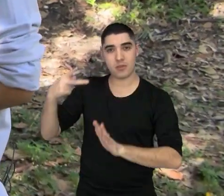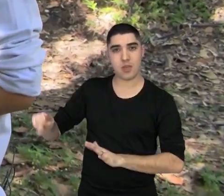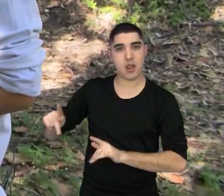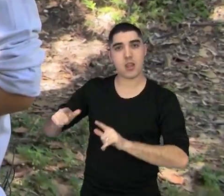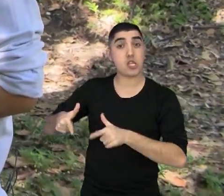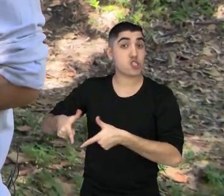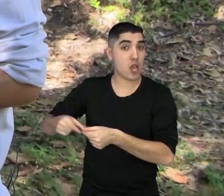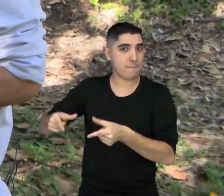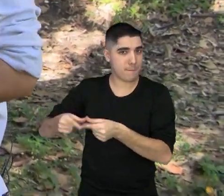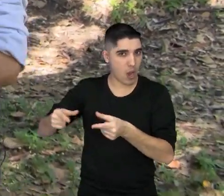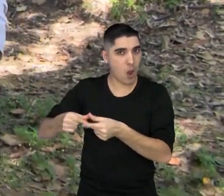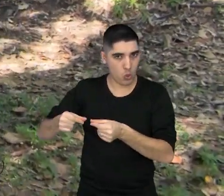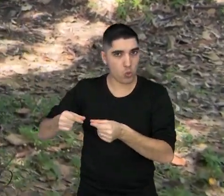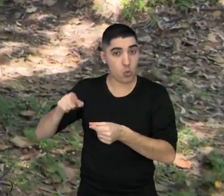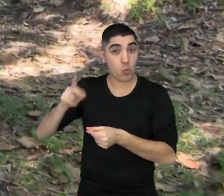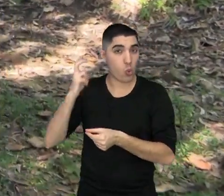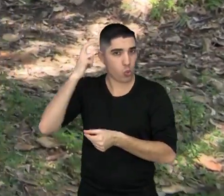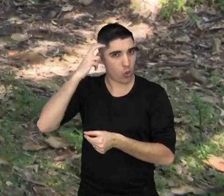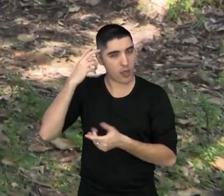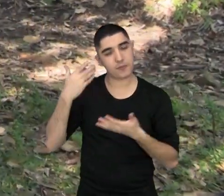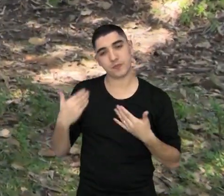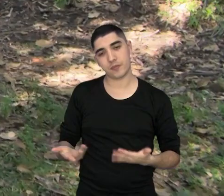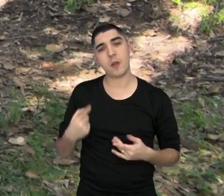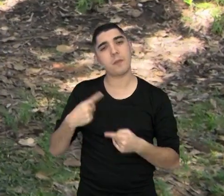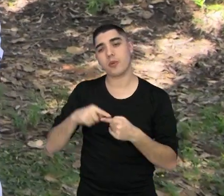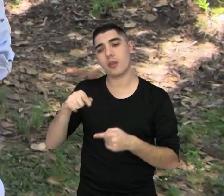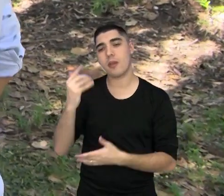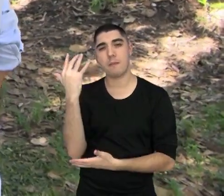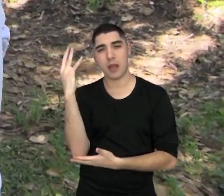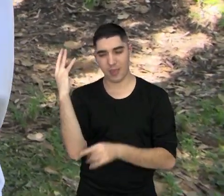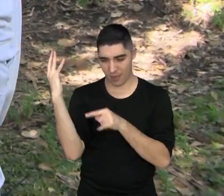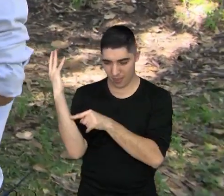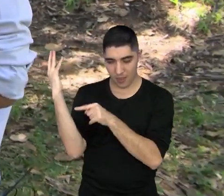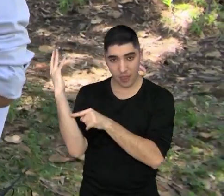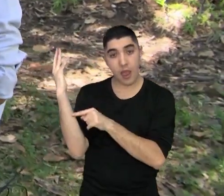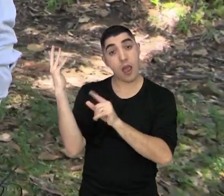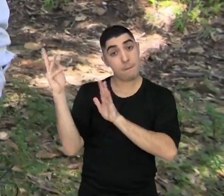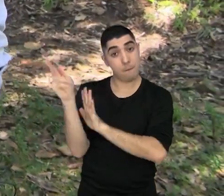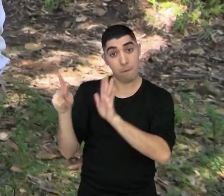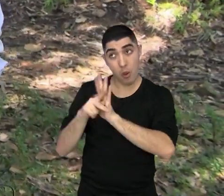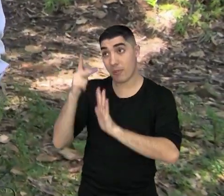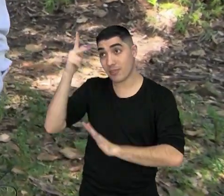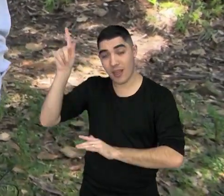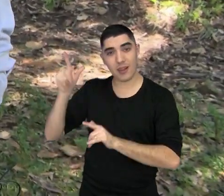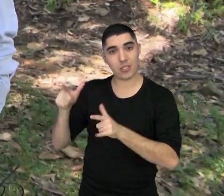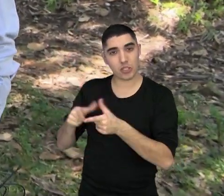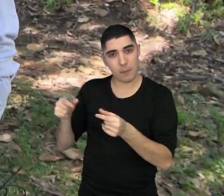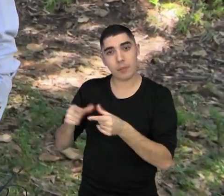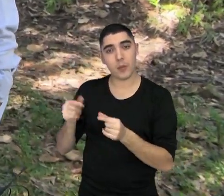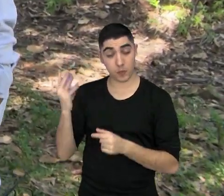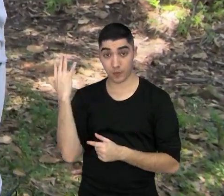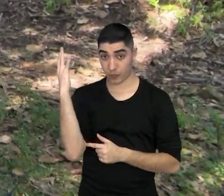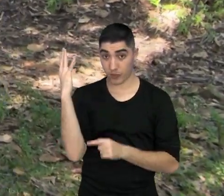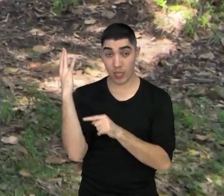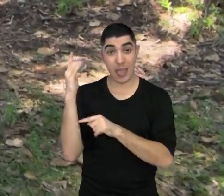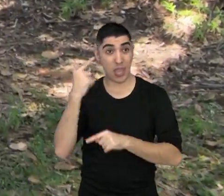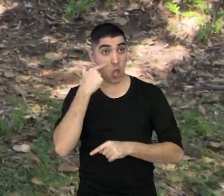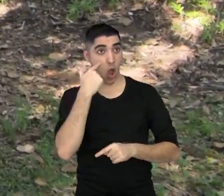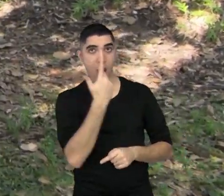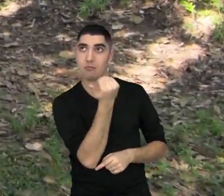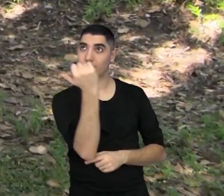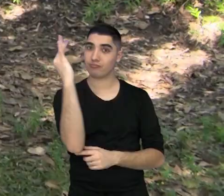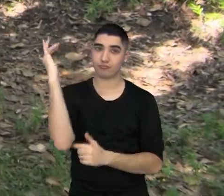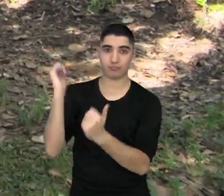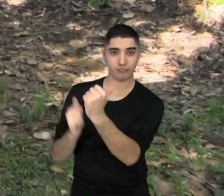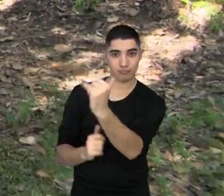japonês. Por quê? Porque a madeira que nós estamos plantando o shiitake é uma madeira japonesa, é o konugi. O konugi. E essa